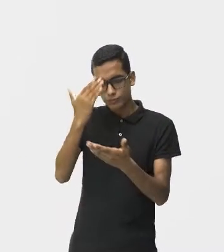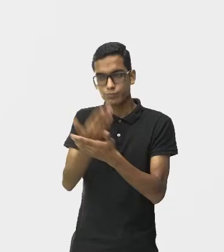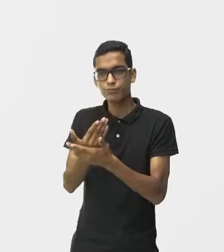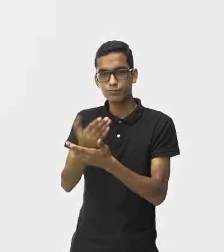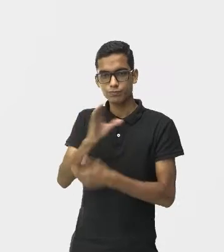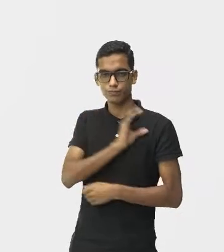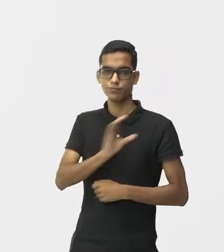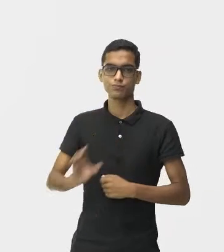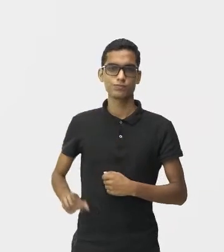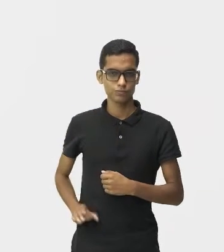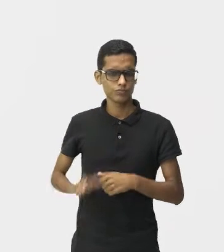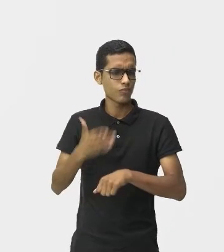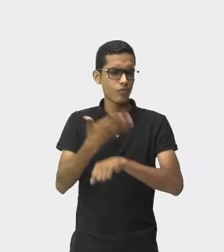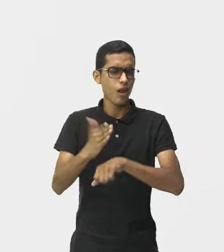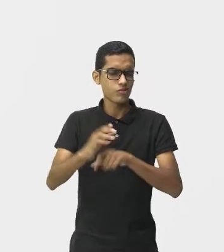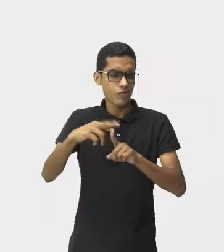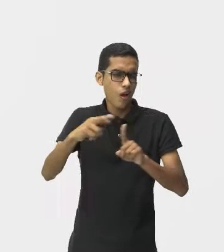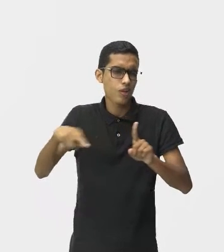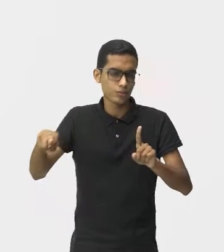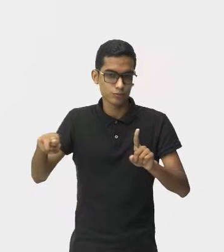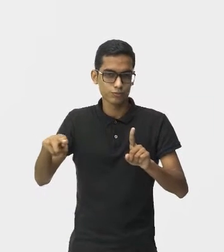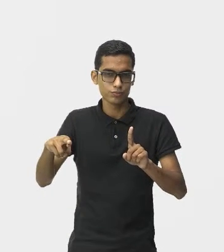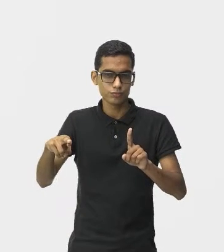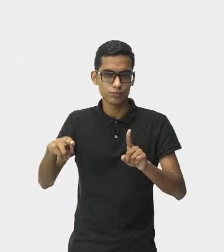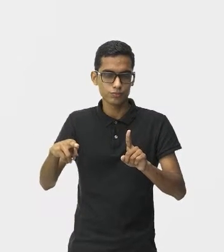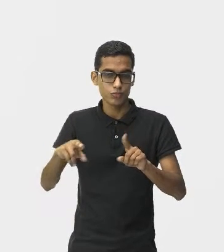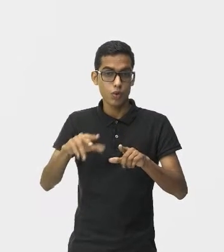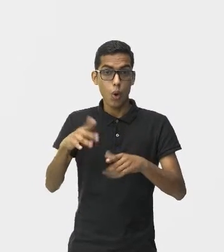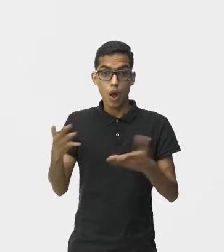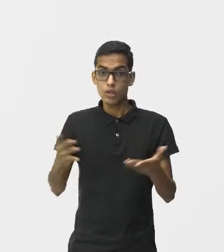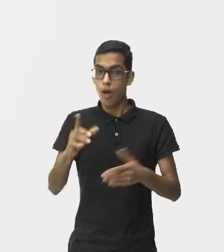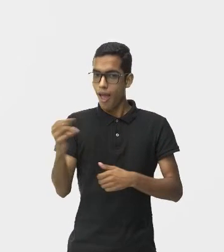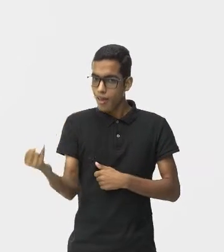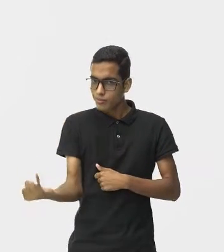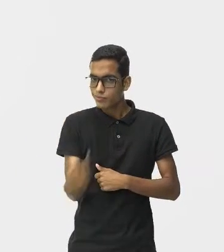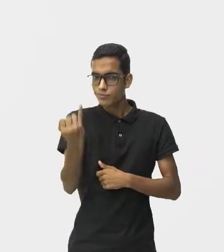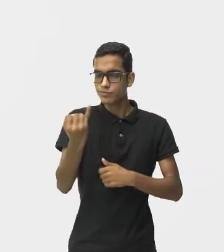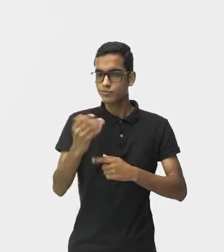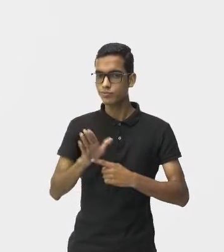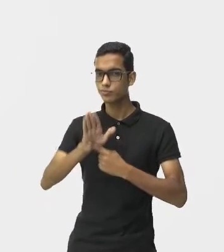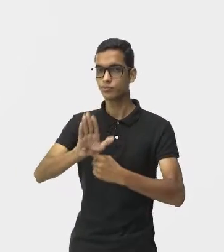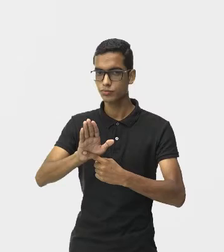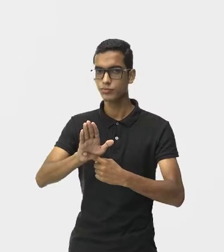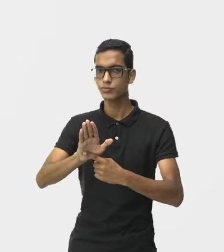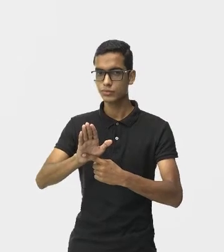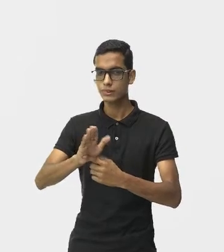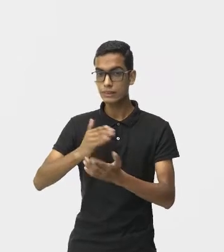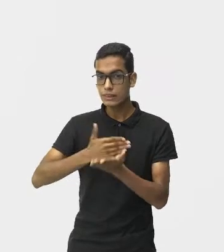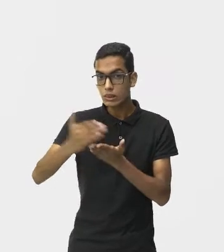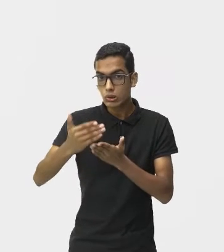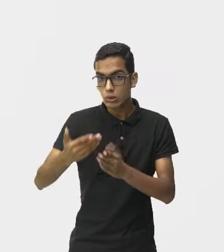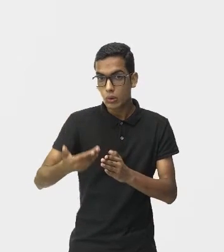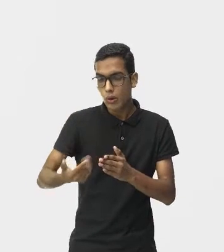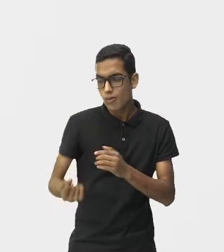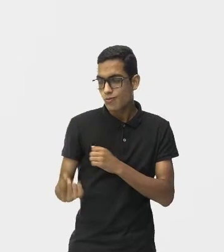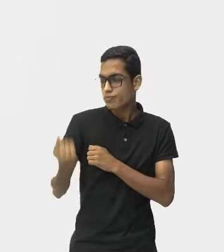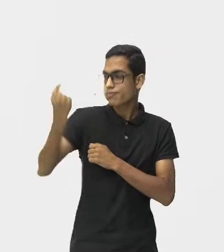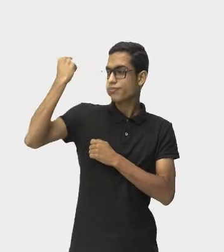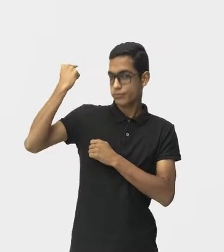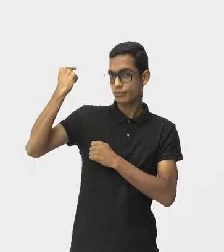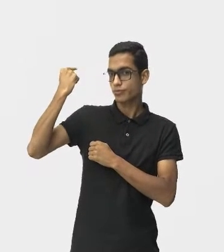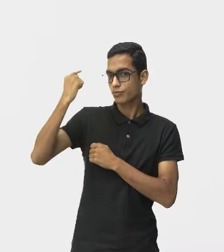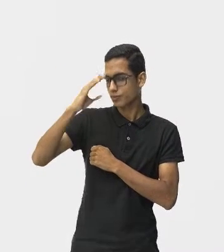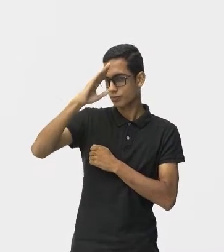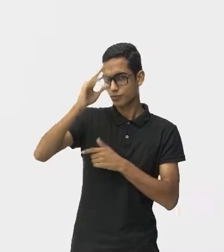que praticam o cristianismo. E isso é importante a gente ressaltar, que vem desde o Império Romano. O cristianismo,